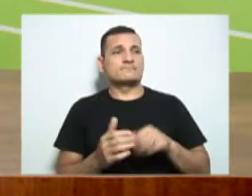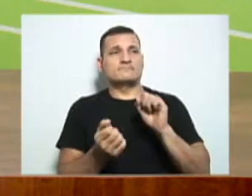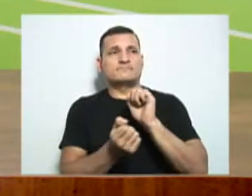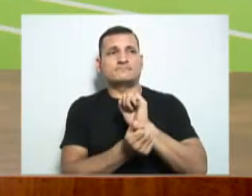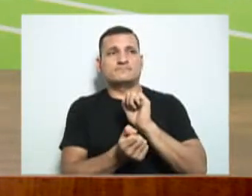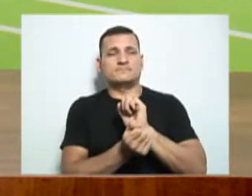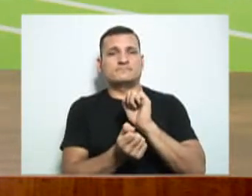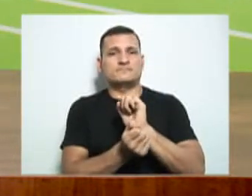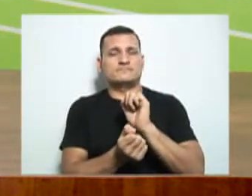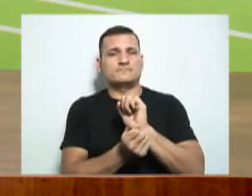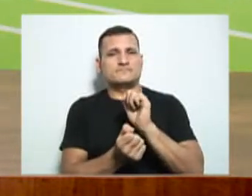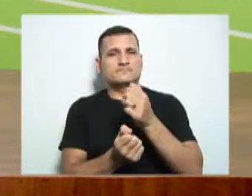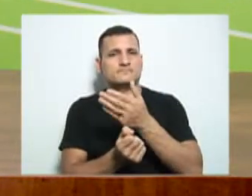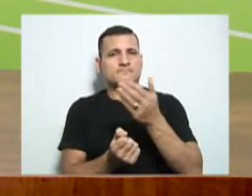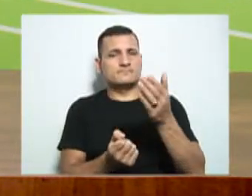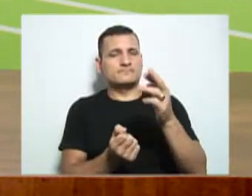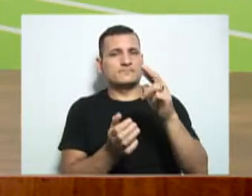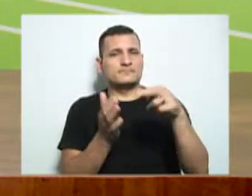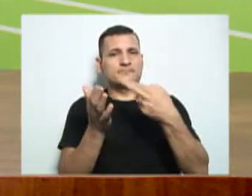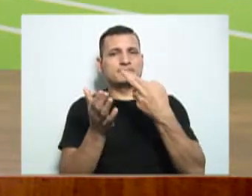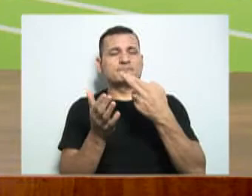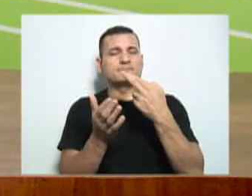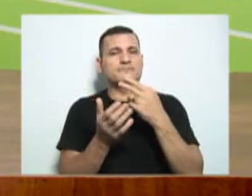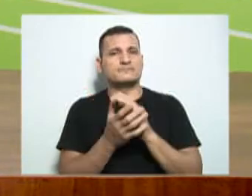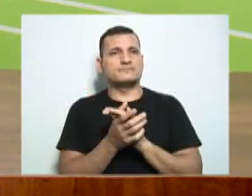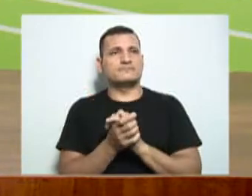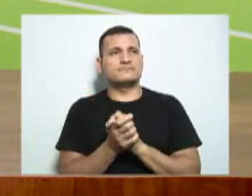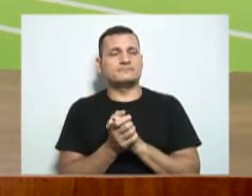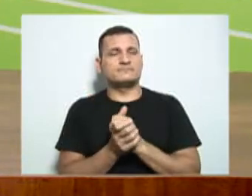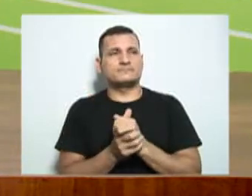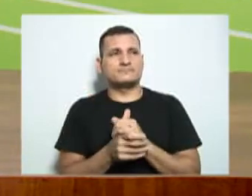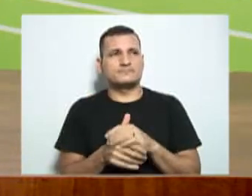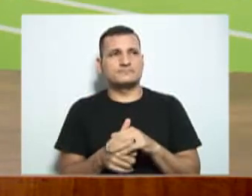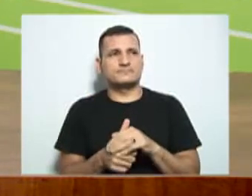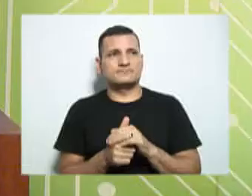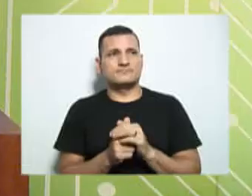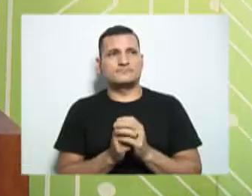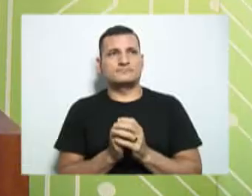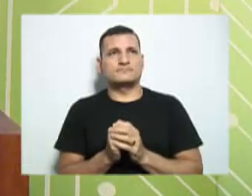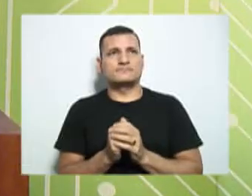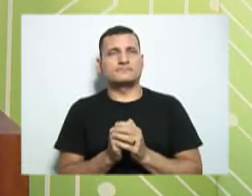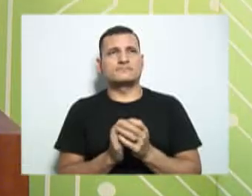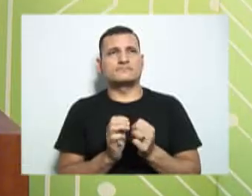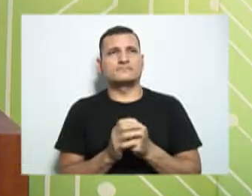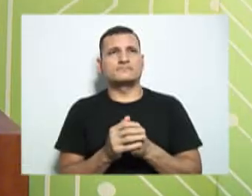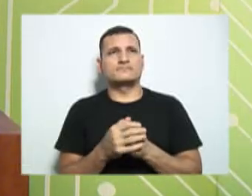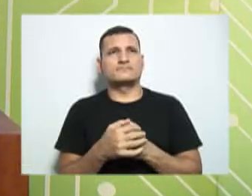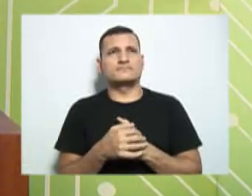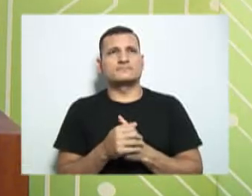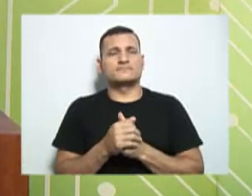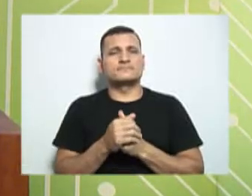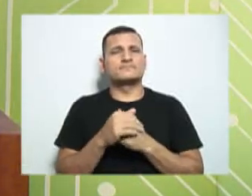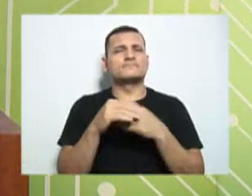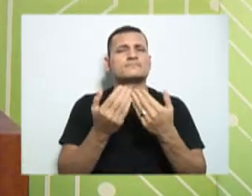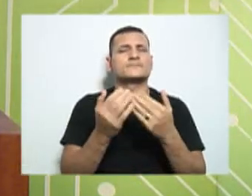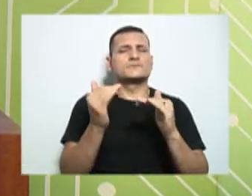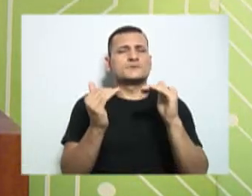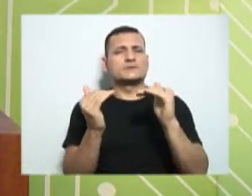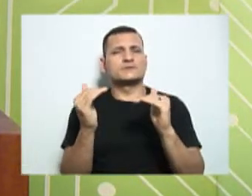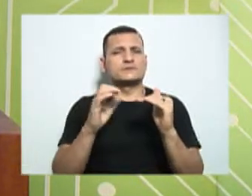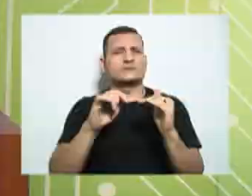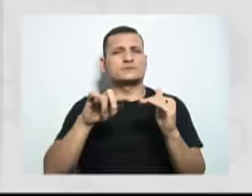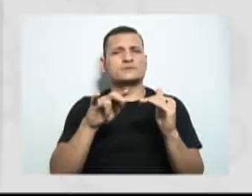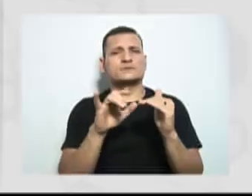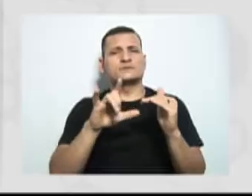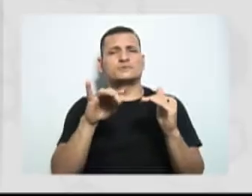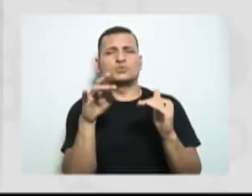aguardando a participação, mas enquanto não vem, né, professora Priscila? Vamos dar continuidade. Continuidade aqui. O que é o ponto de equilíbrio? Um bonequinho